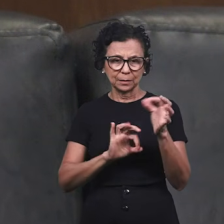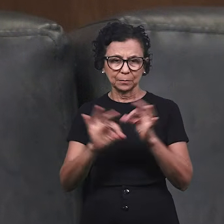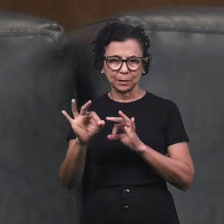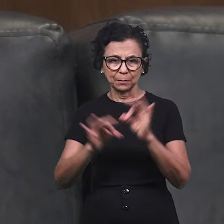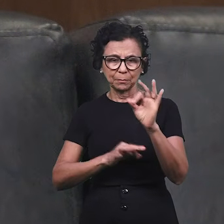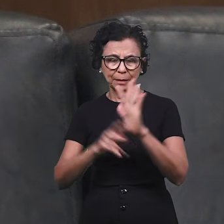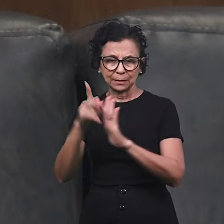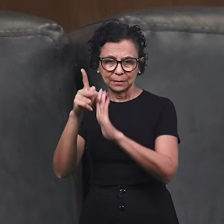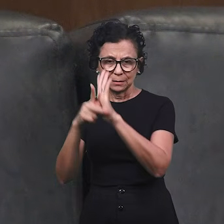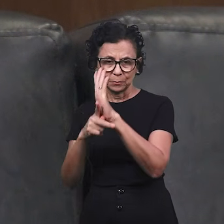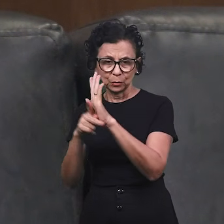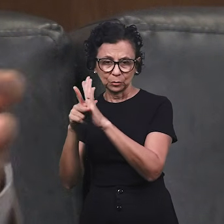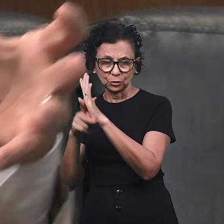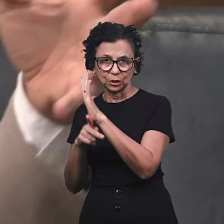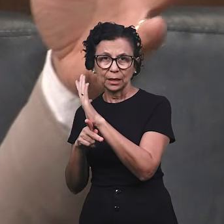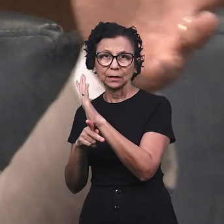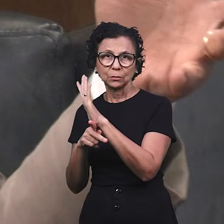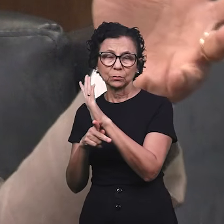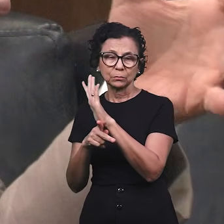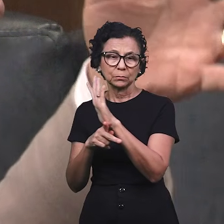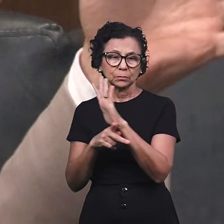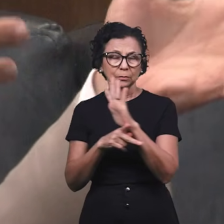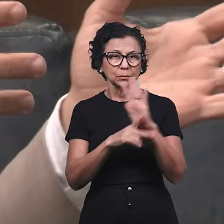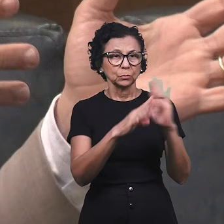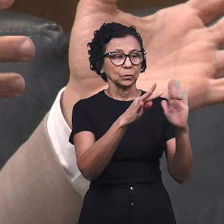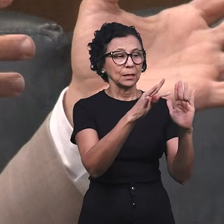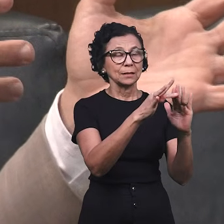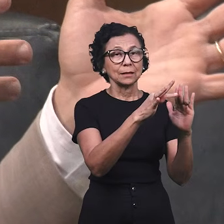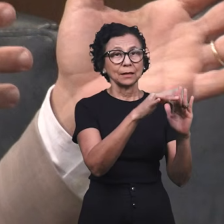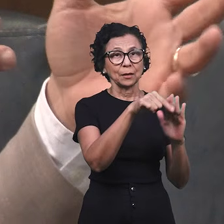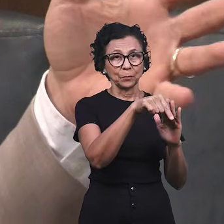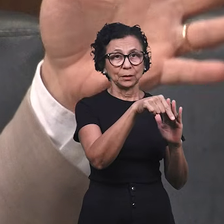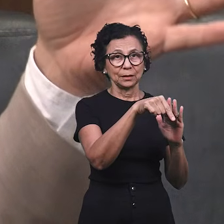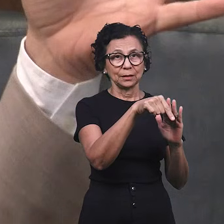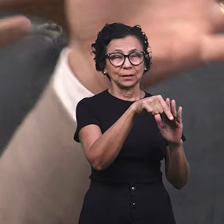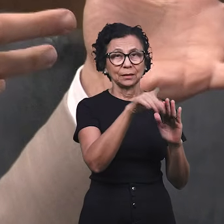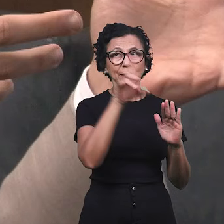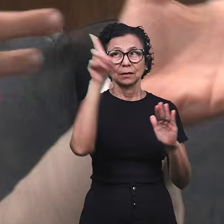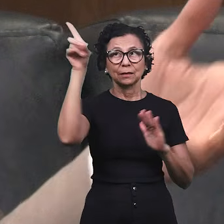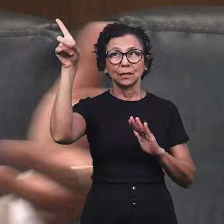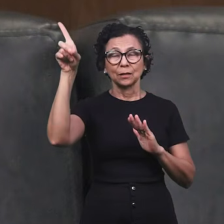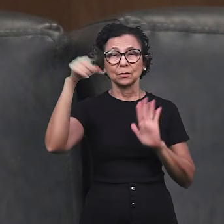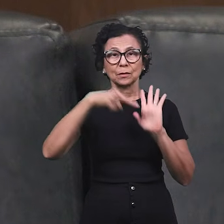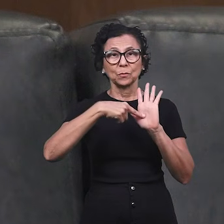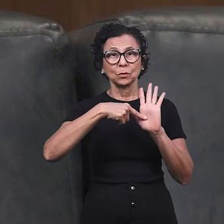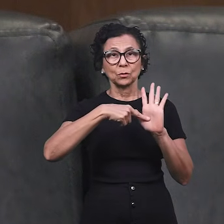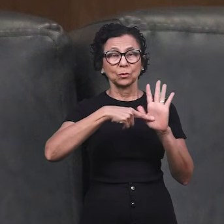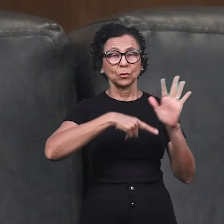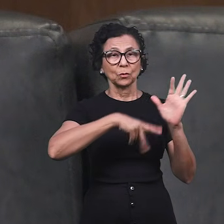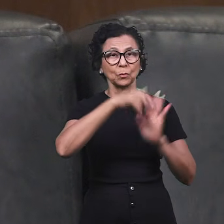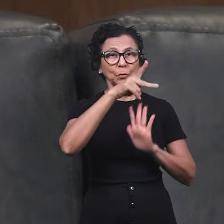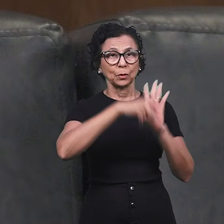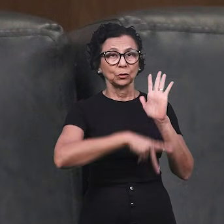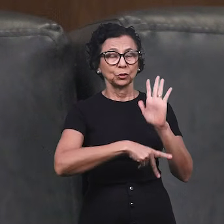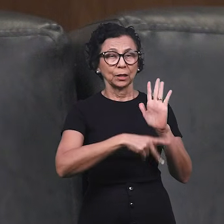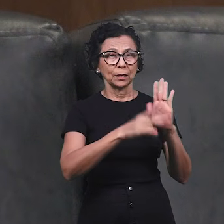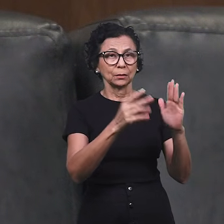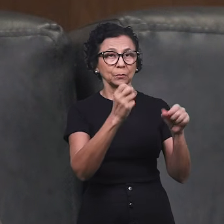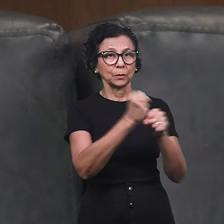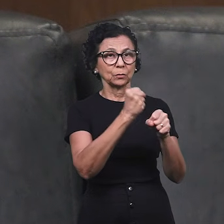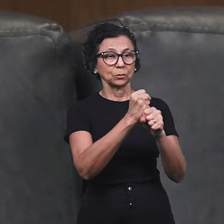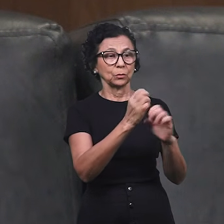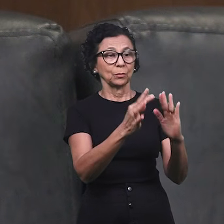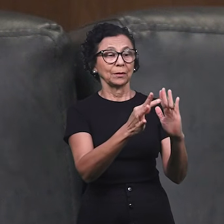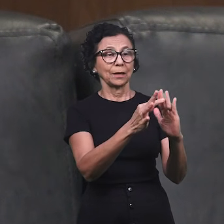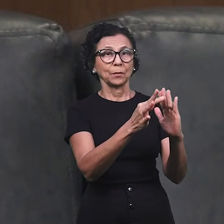se inspirou verdadeiramente nesse projeto do templo, que era um projeto de Deus. Então ele falou, o projeto de Deus vai ser o meu projeto. Eu quero